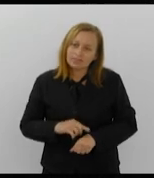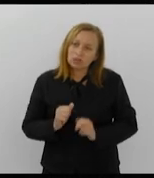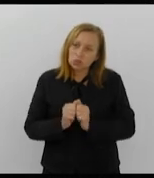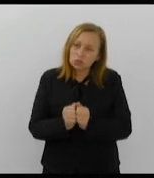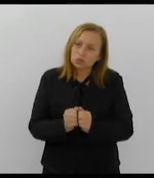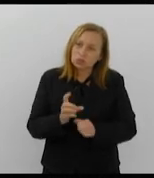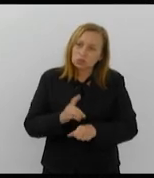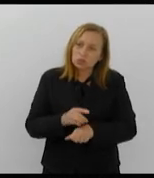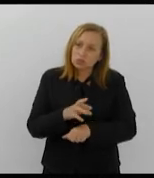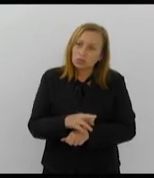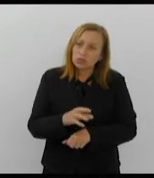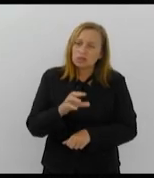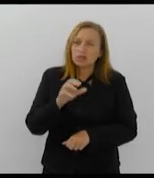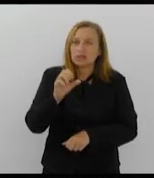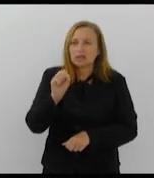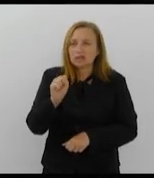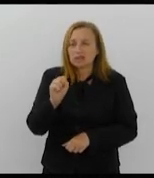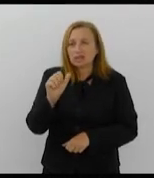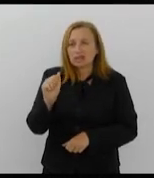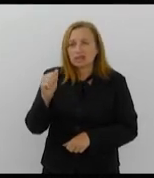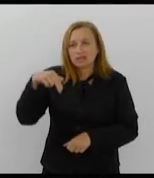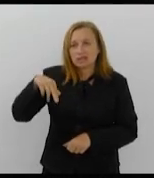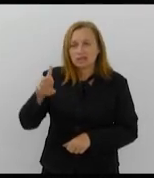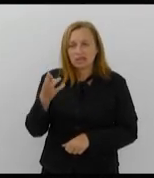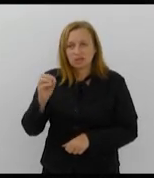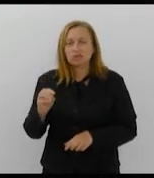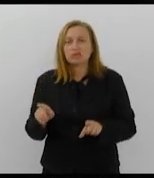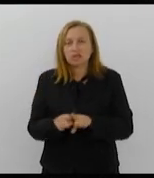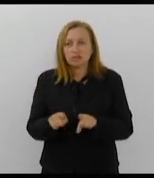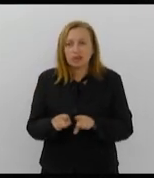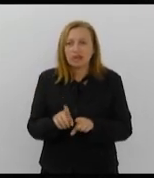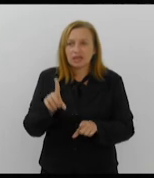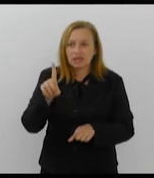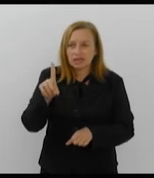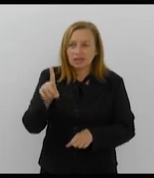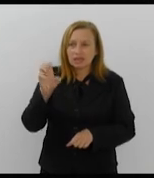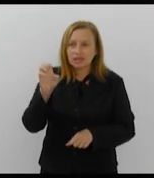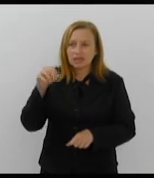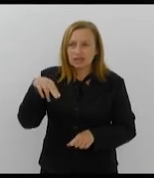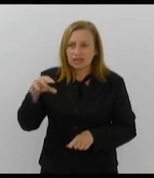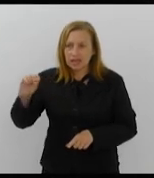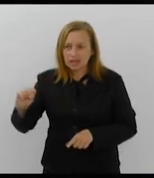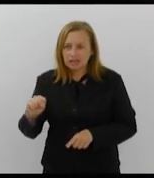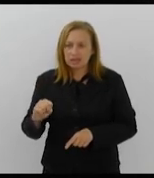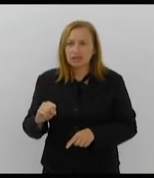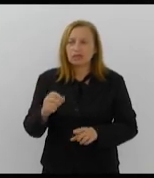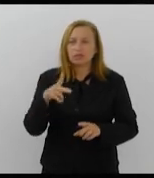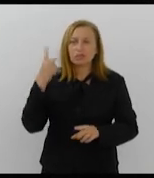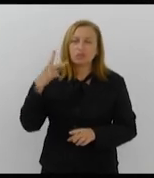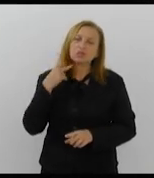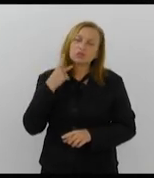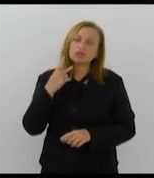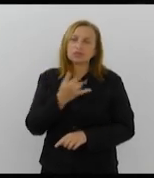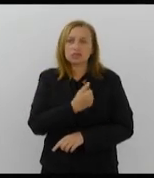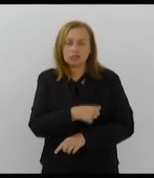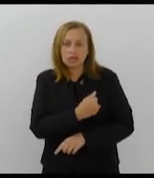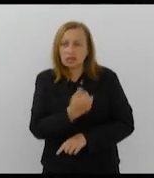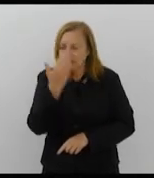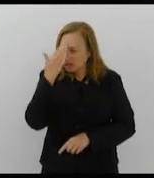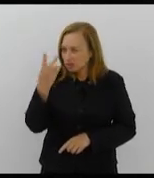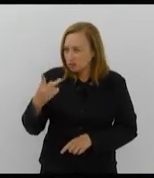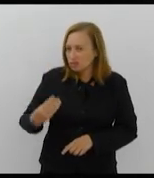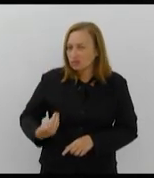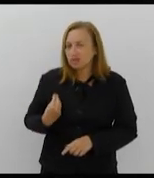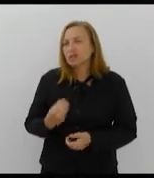doutor Sandro, que está aqui, doutora Denise também, promotores titulares de São João de Meriti, que agradeço muito a presença dos senhores e senhoras, que